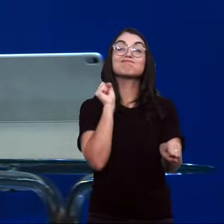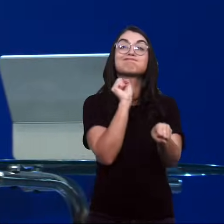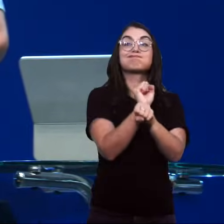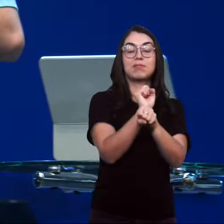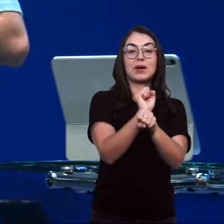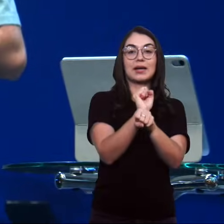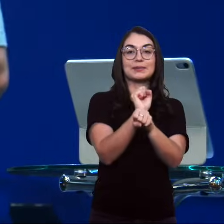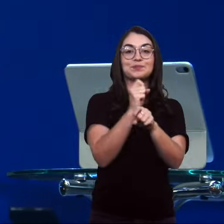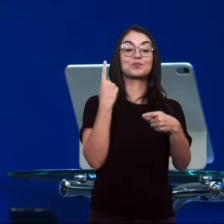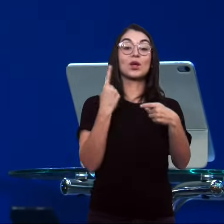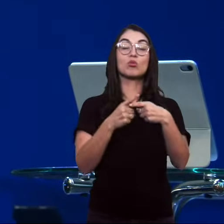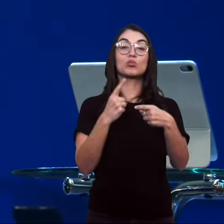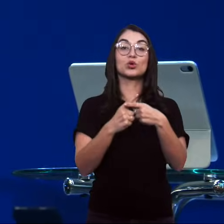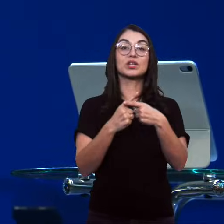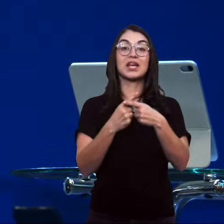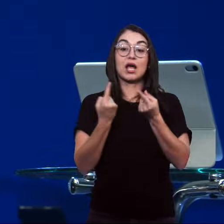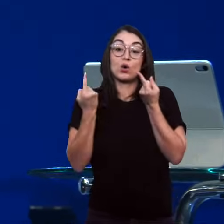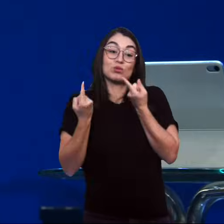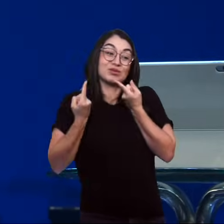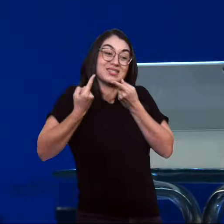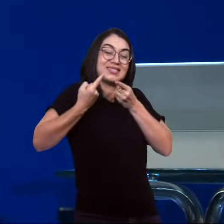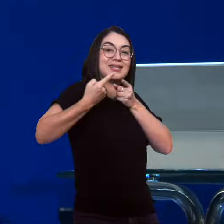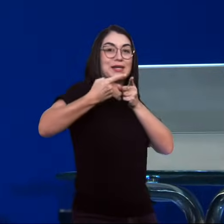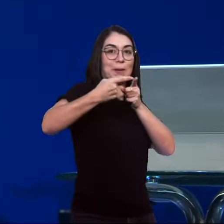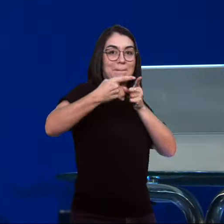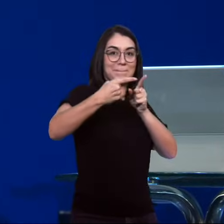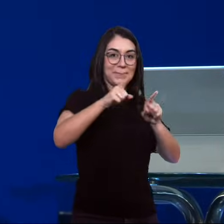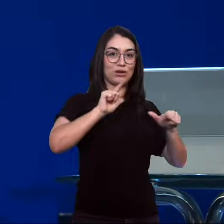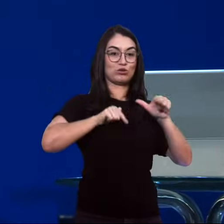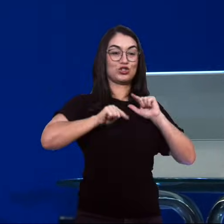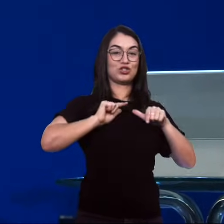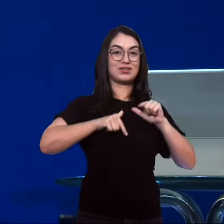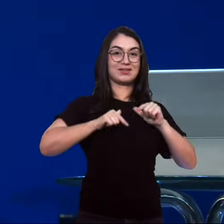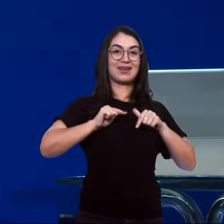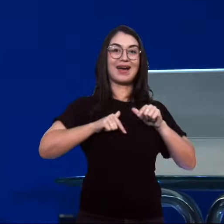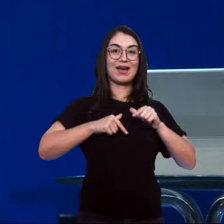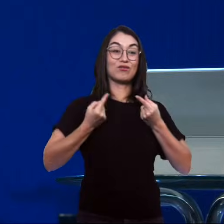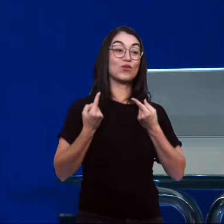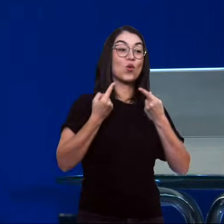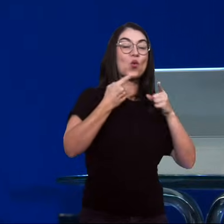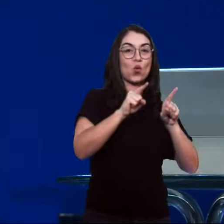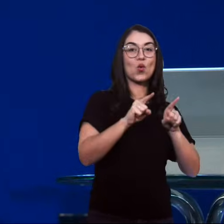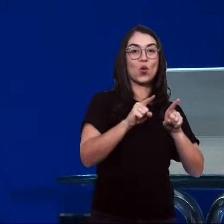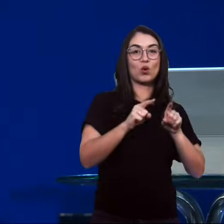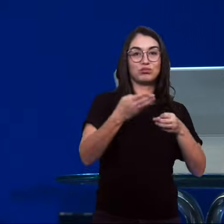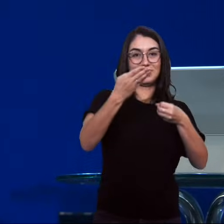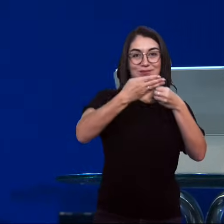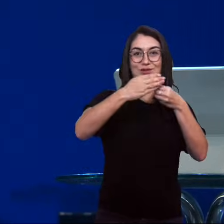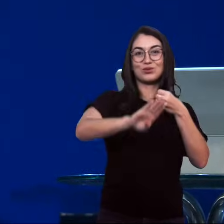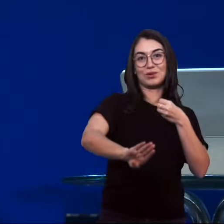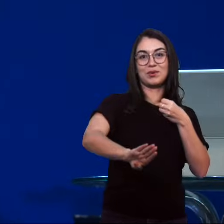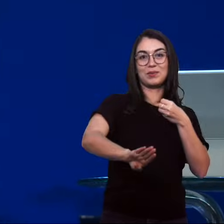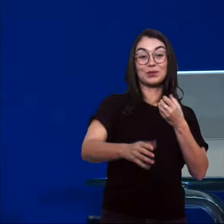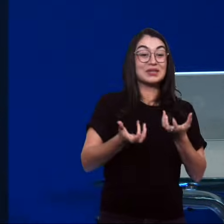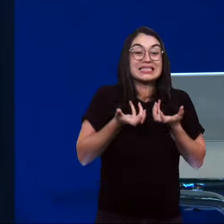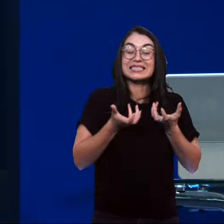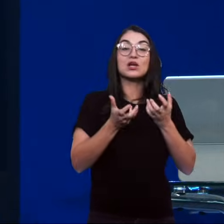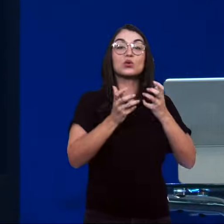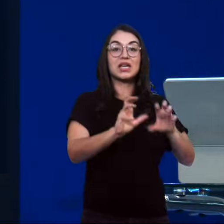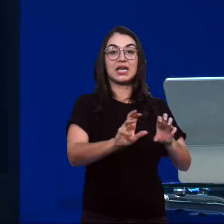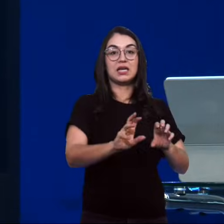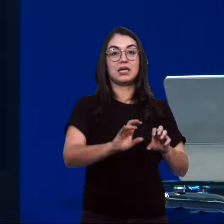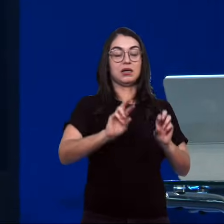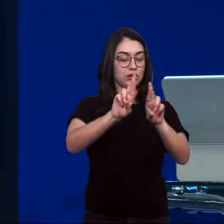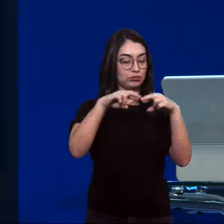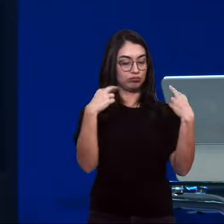de Israel se levantam contra Zorobabel e contra o povo de Deus. Eles não queriam que o reino de Judá